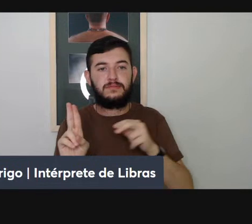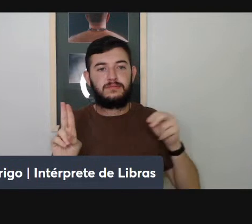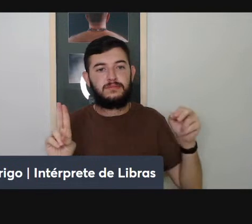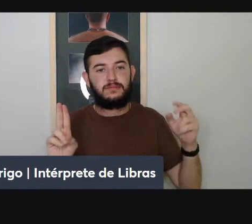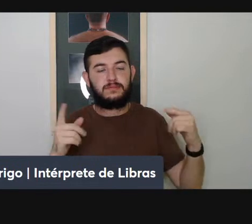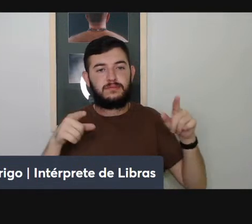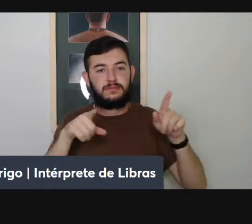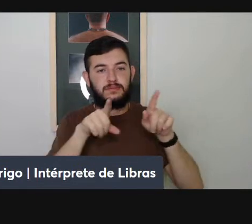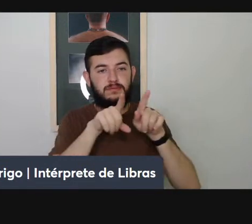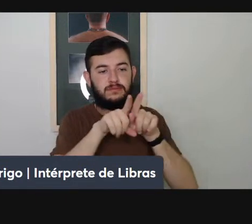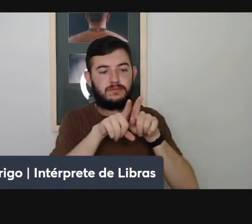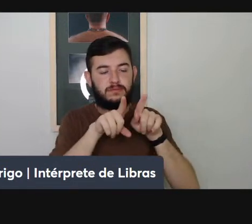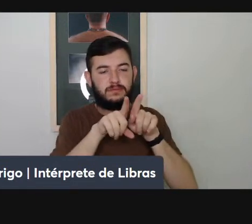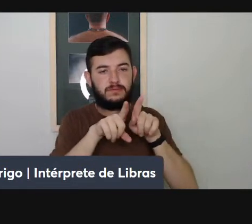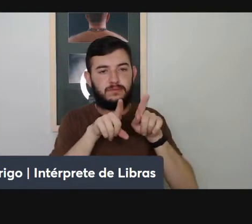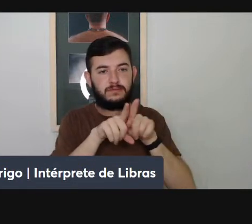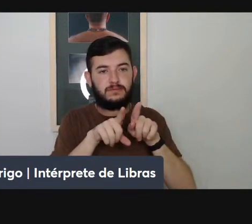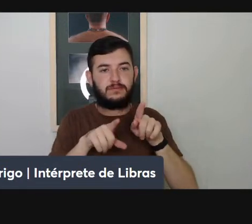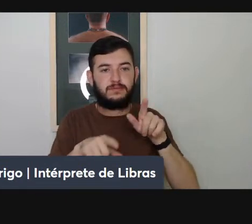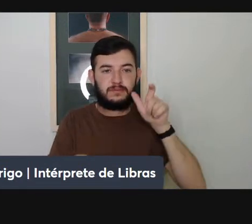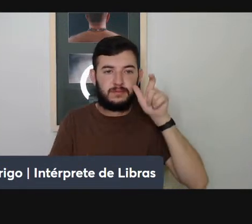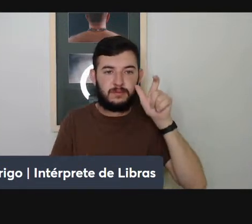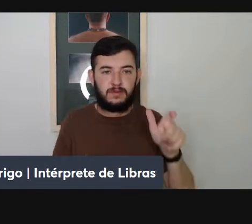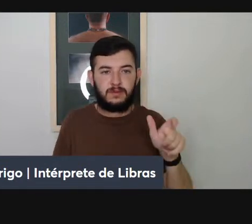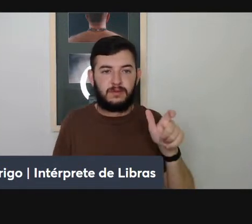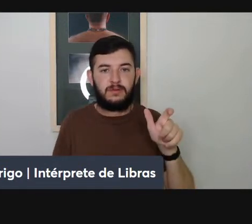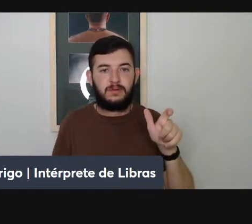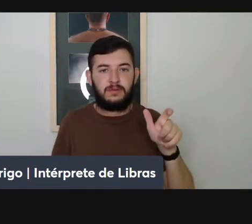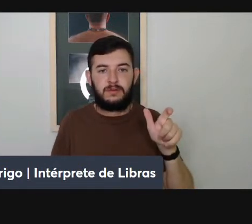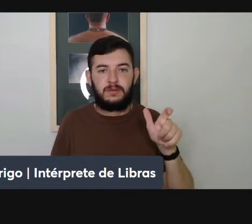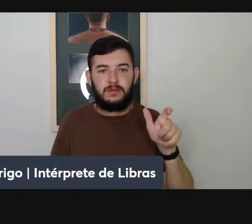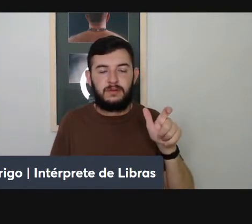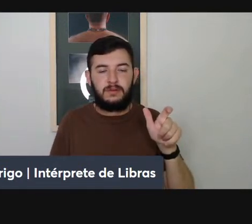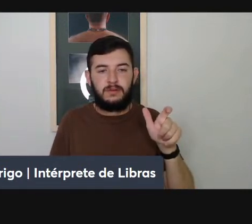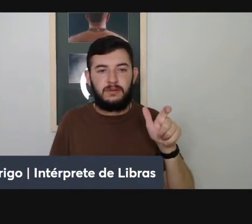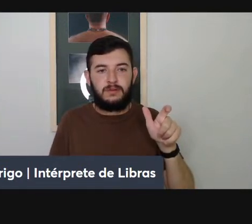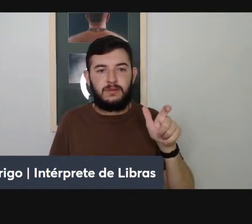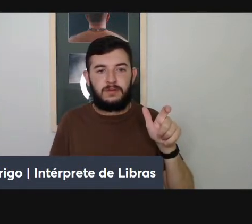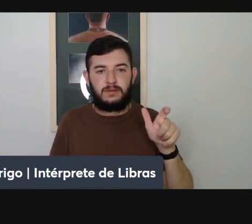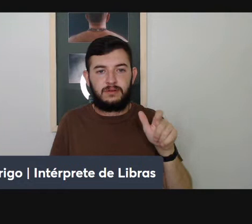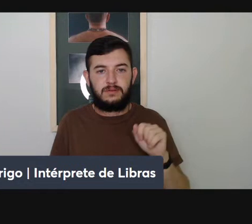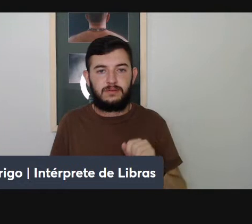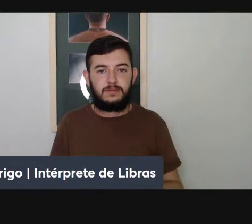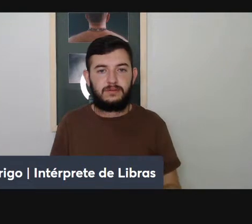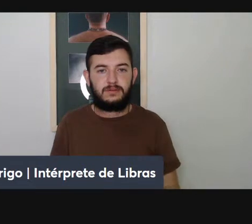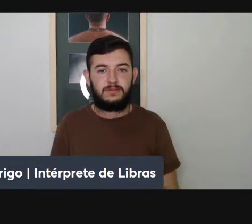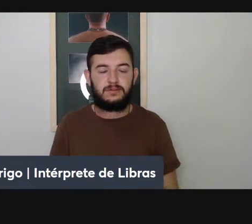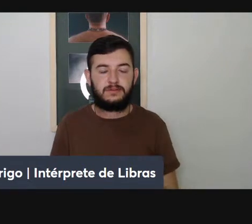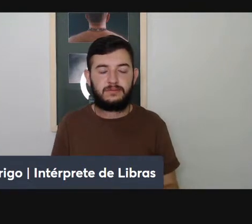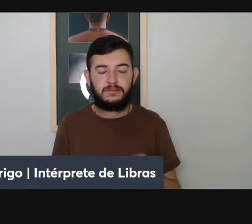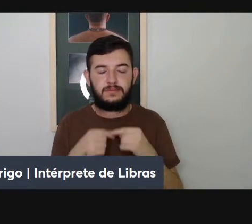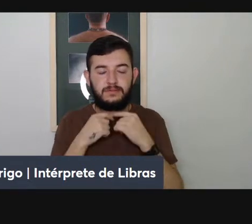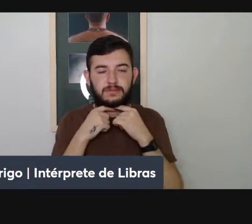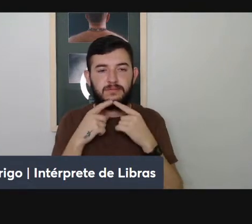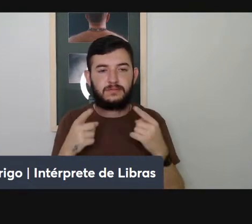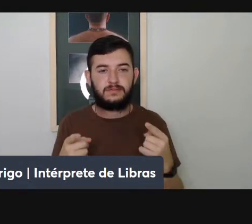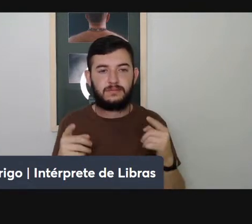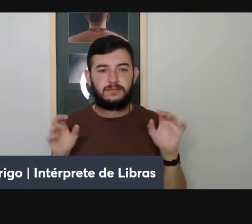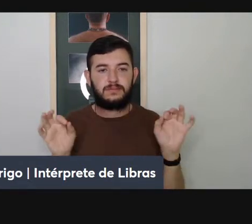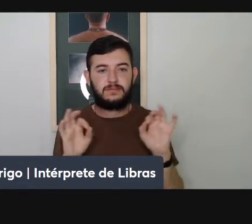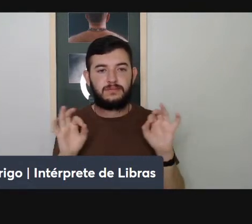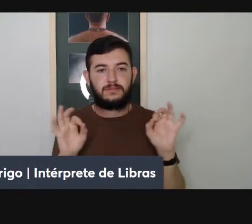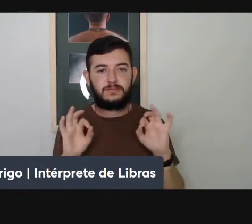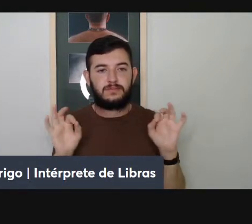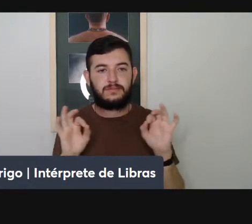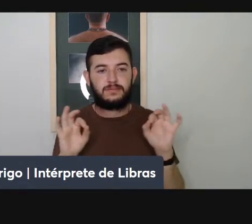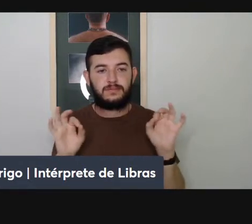e outros interessados que estão além aqui da nossa cidade. Então, sem dúvida, esse